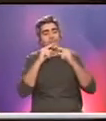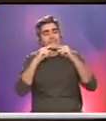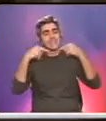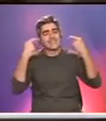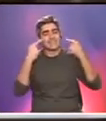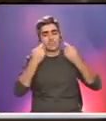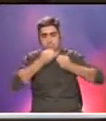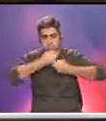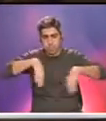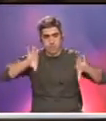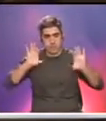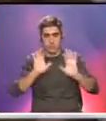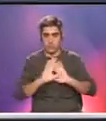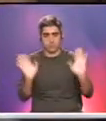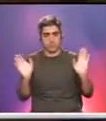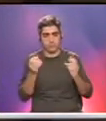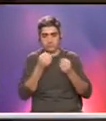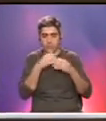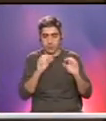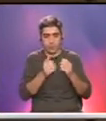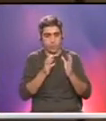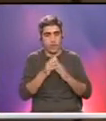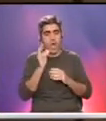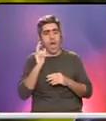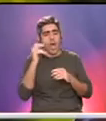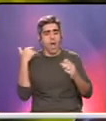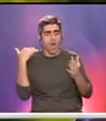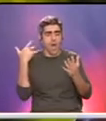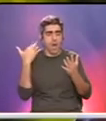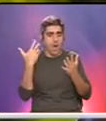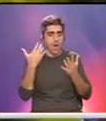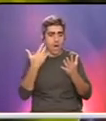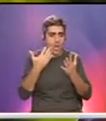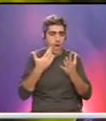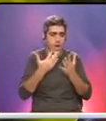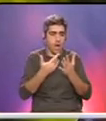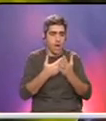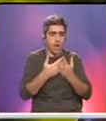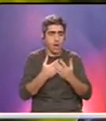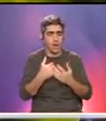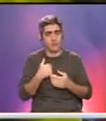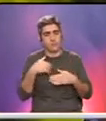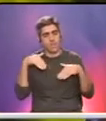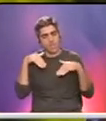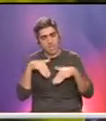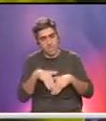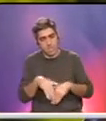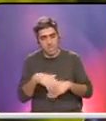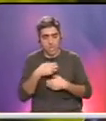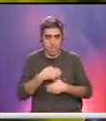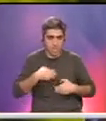o ar, perdi tudo. À medida que os anos foram passando, uma pessoa foi abaixo pelo